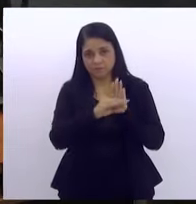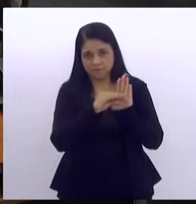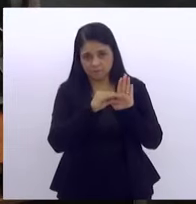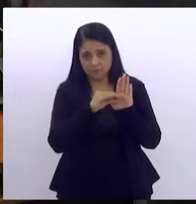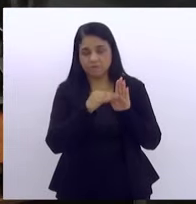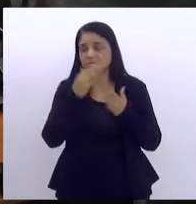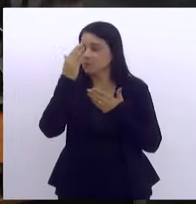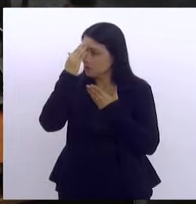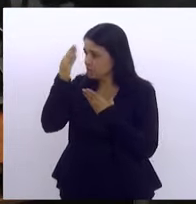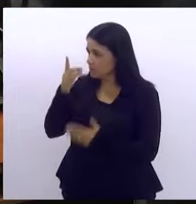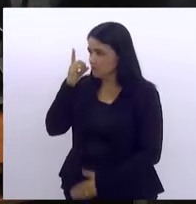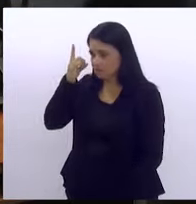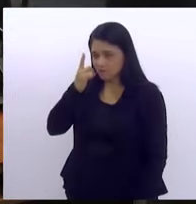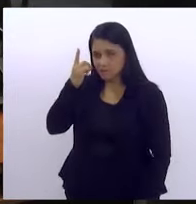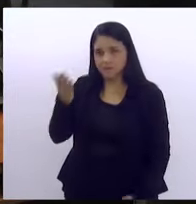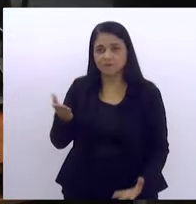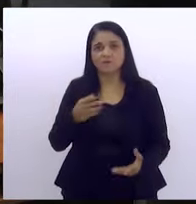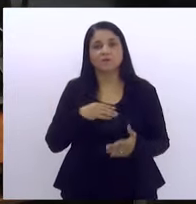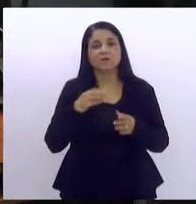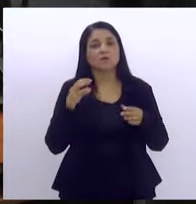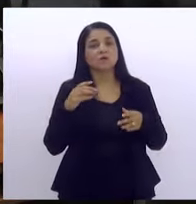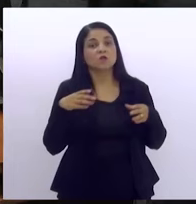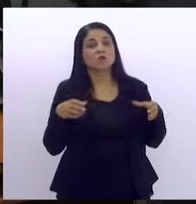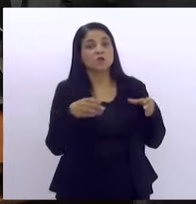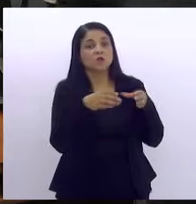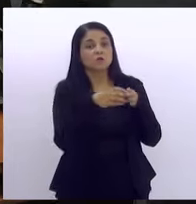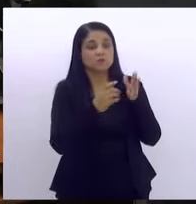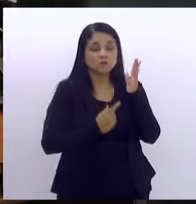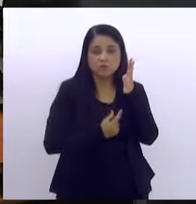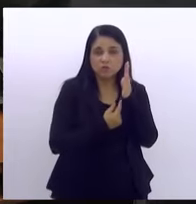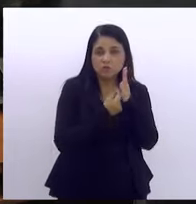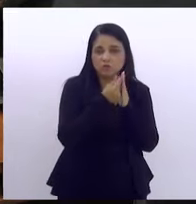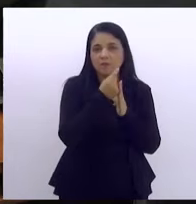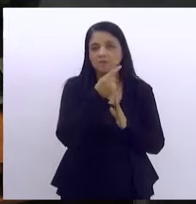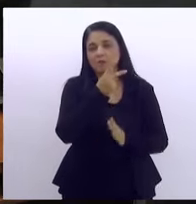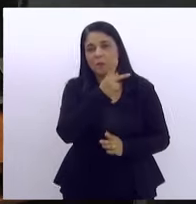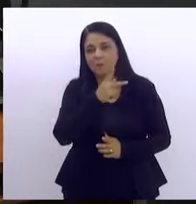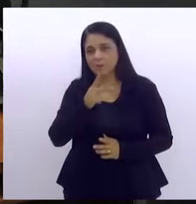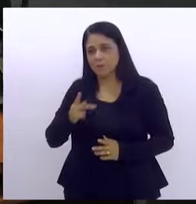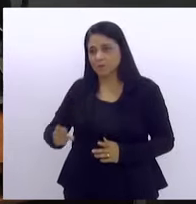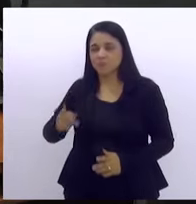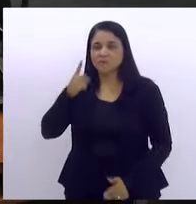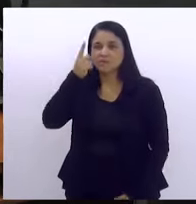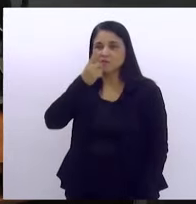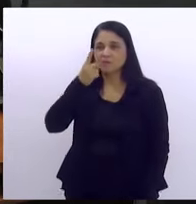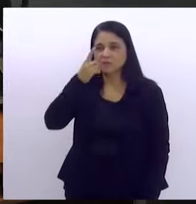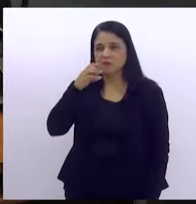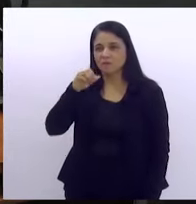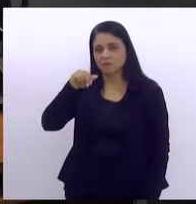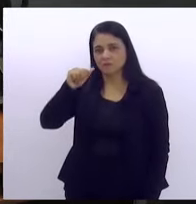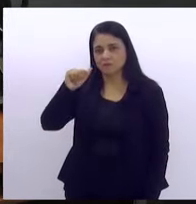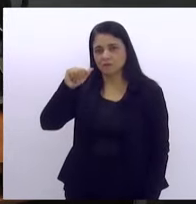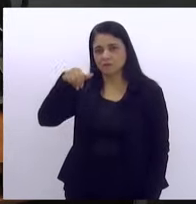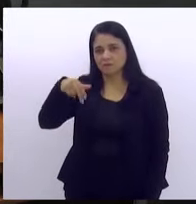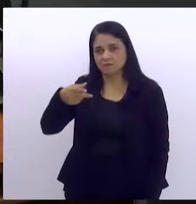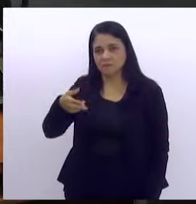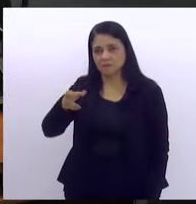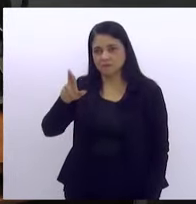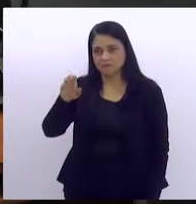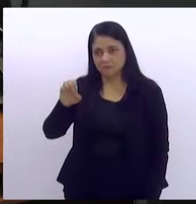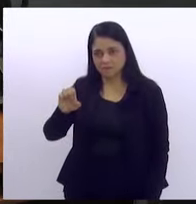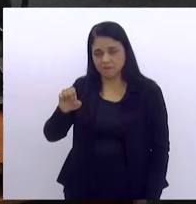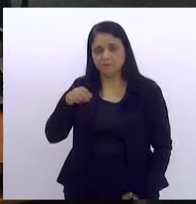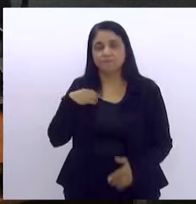obrigado, Marta. Pela Comissão de Orçamento, nosso presidente, deputado André Corrêa. Parecer